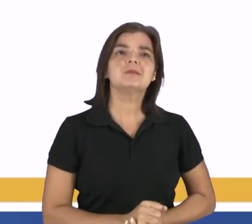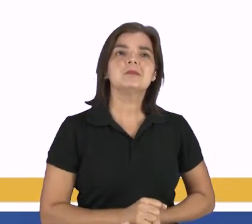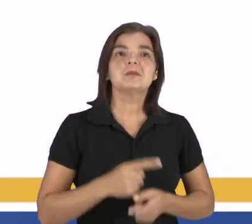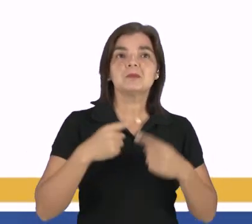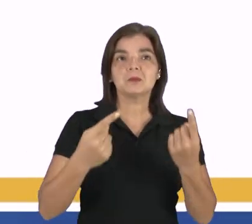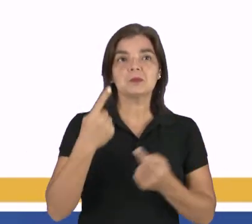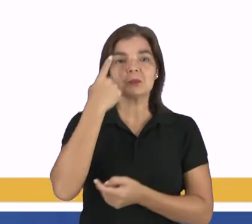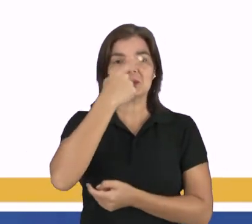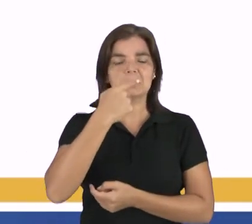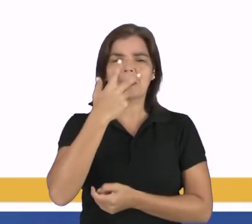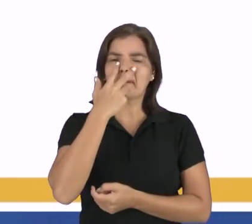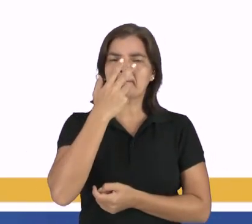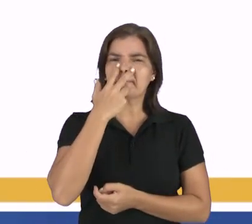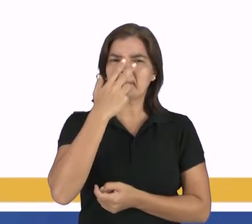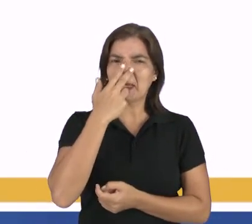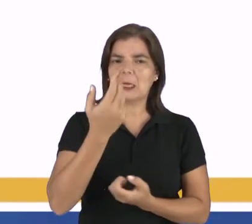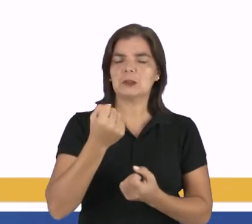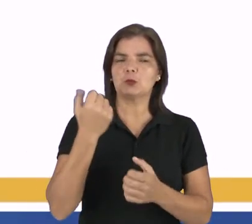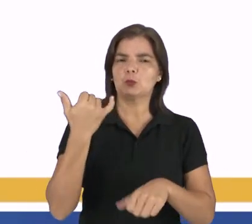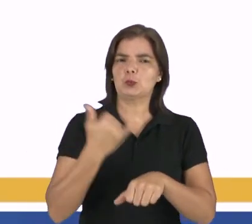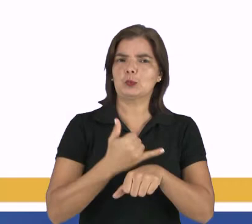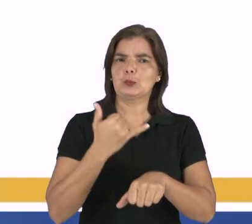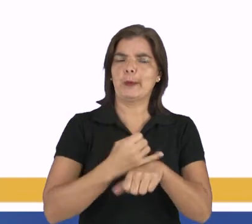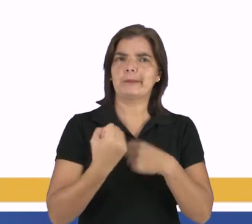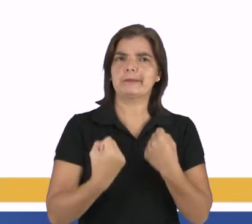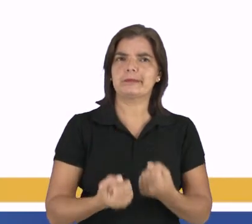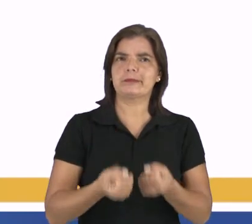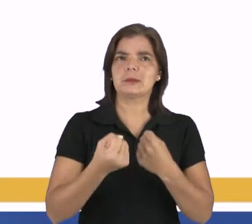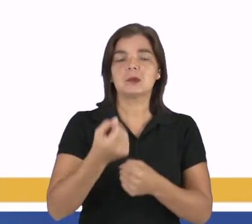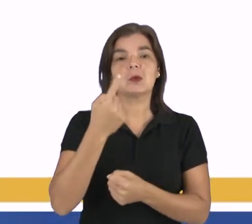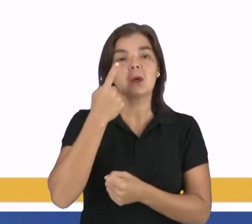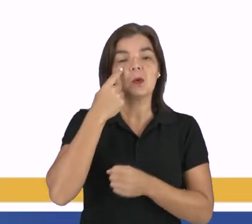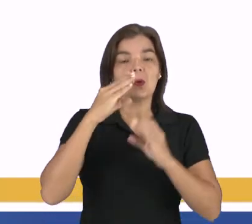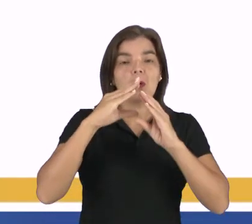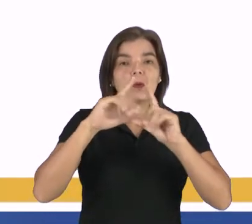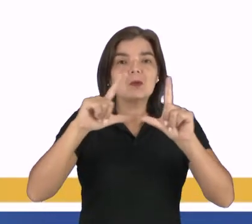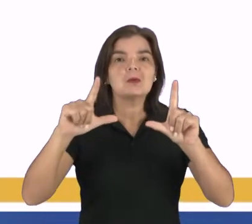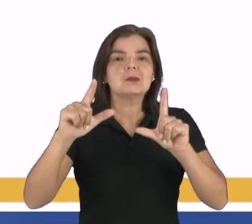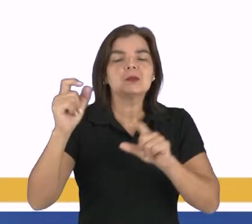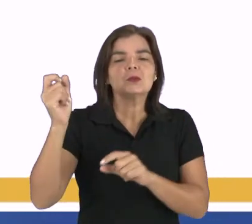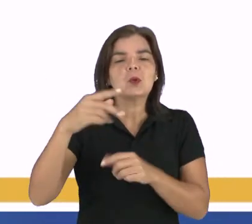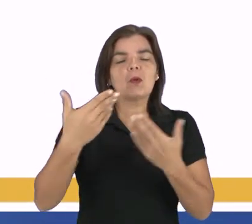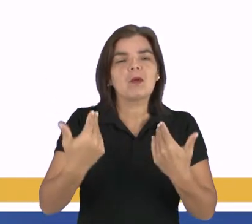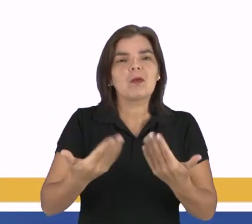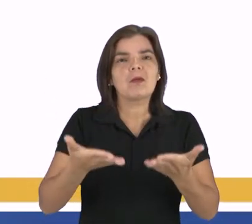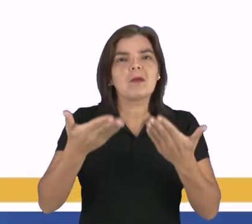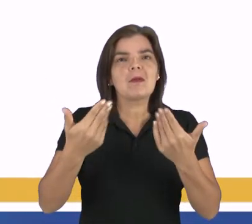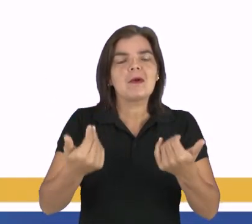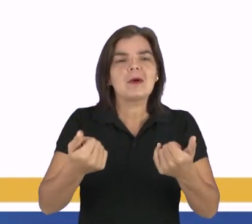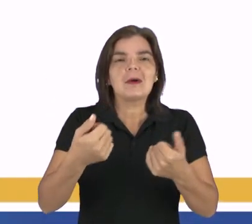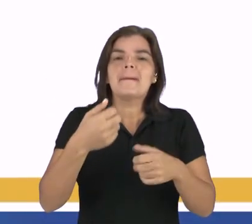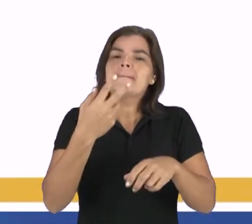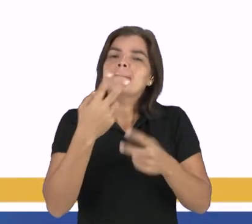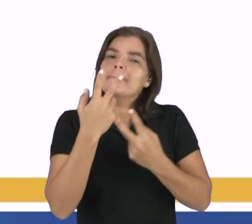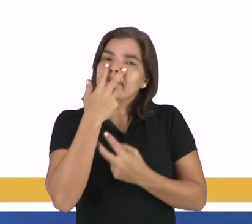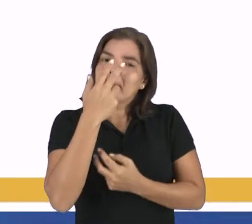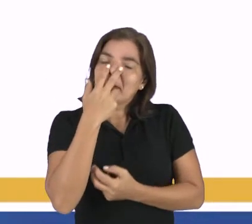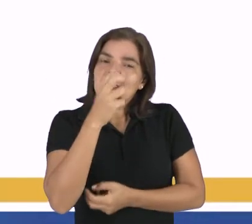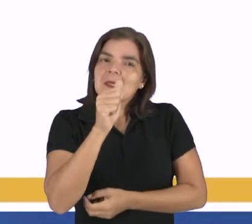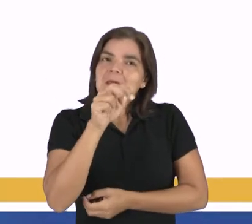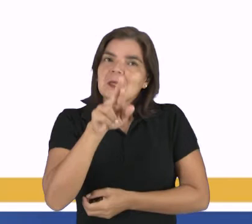desciam pesadas como cortinas de ferro, e os olhos claríssimos de um azul leve como o ar.